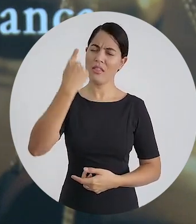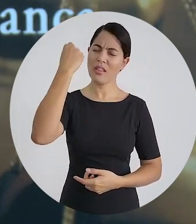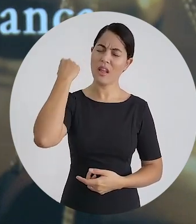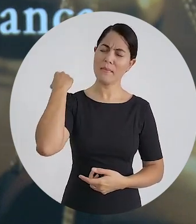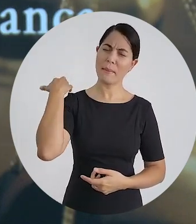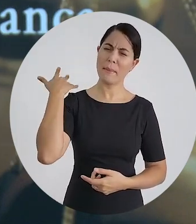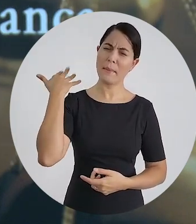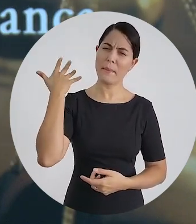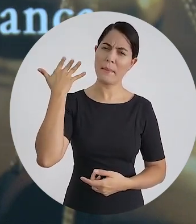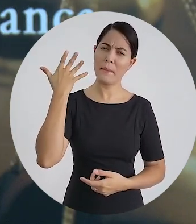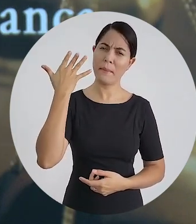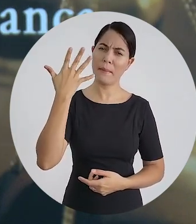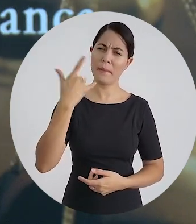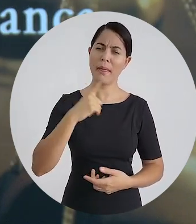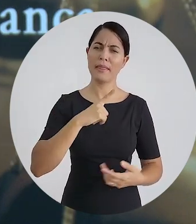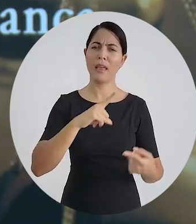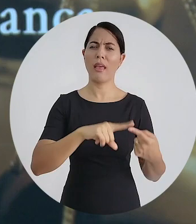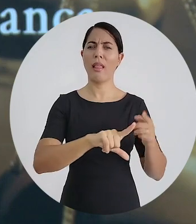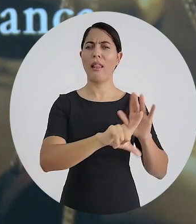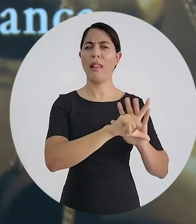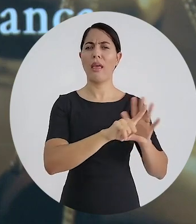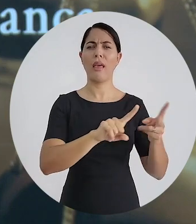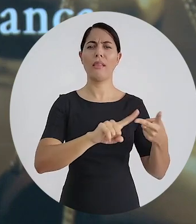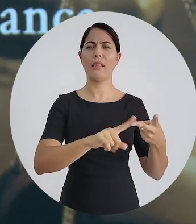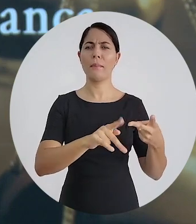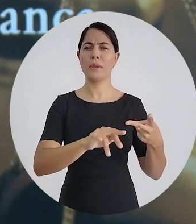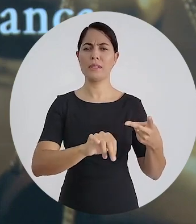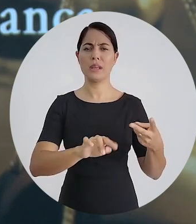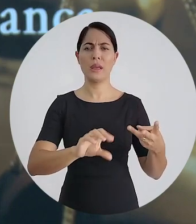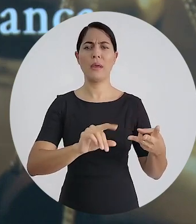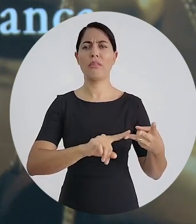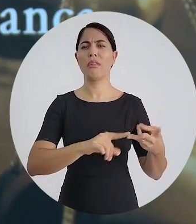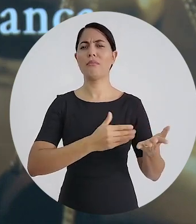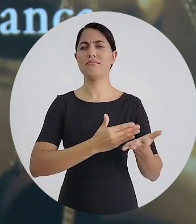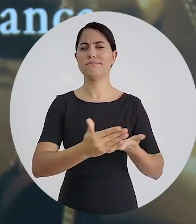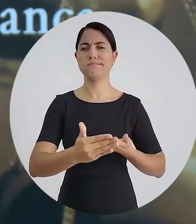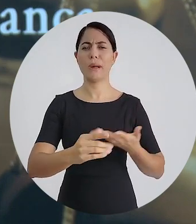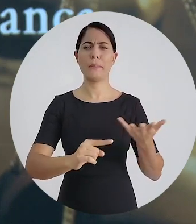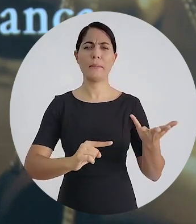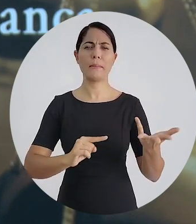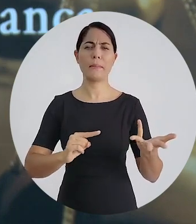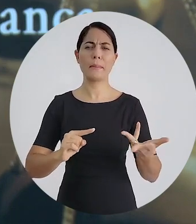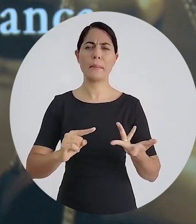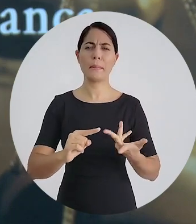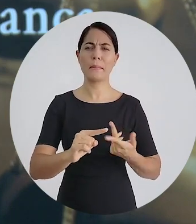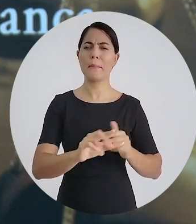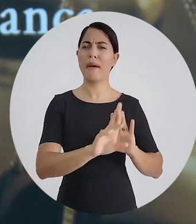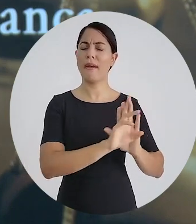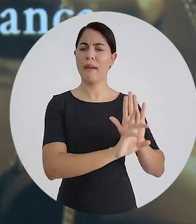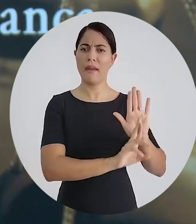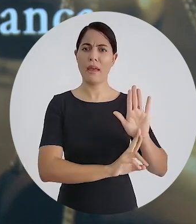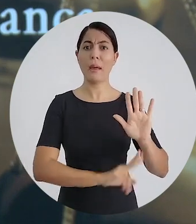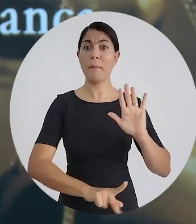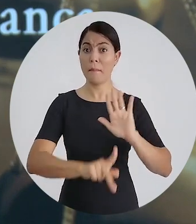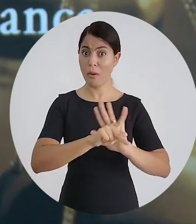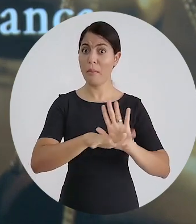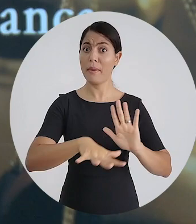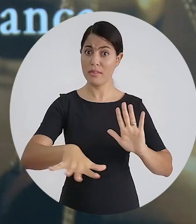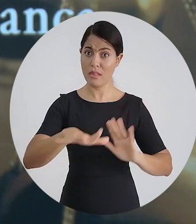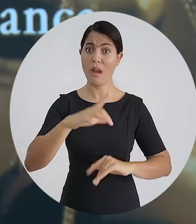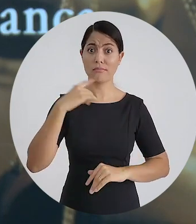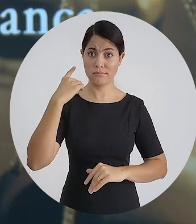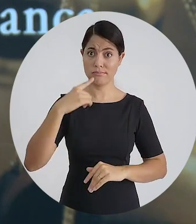o histórico de princípios, legislação, dogmático da advocacia, dos